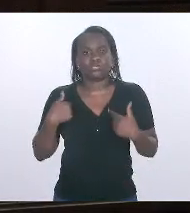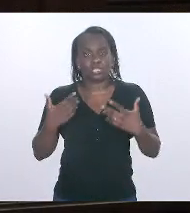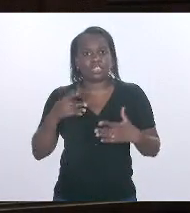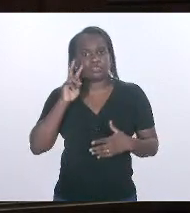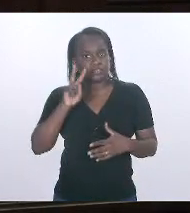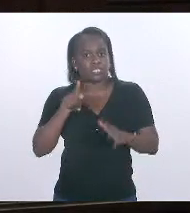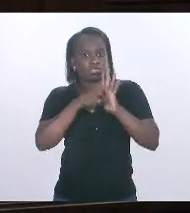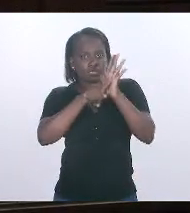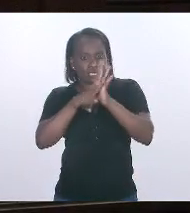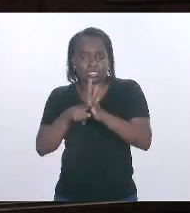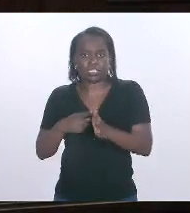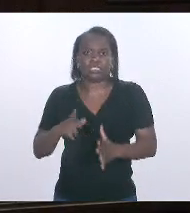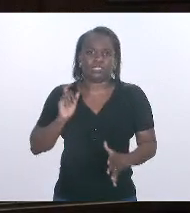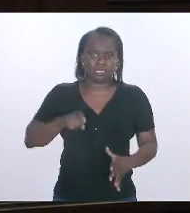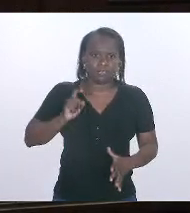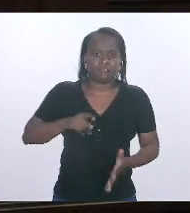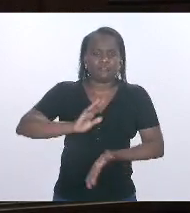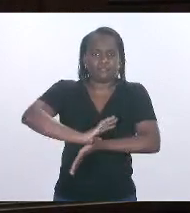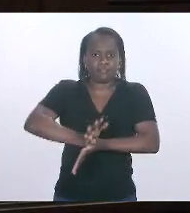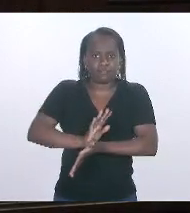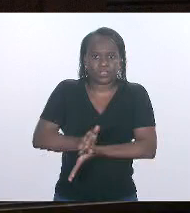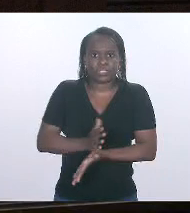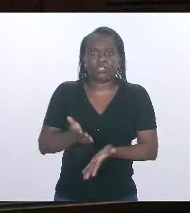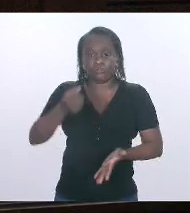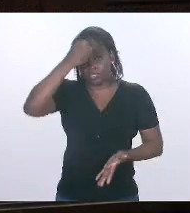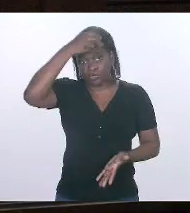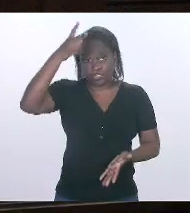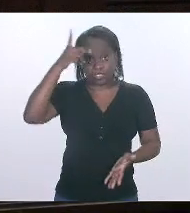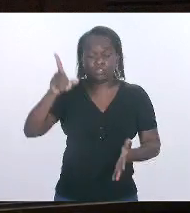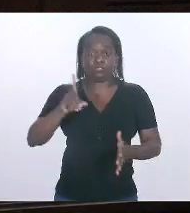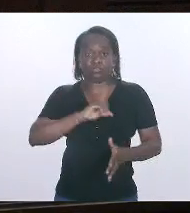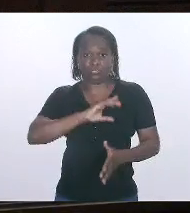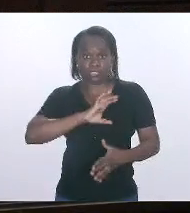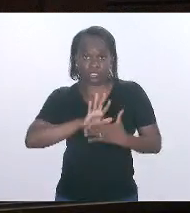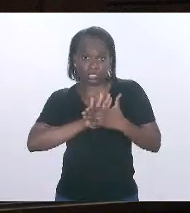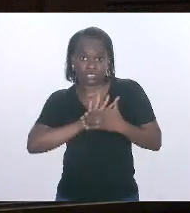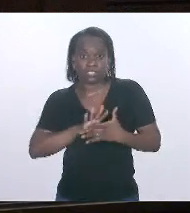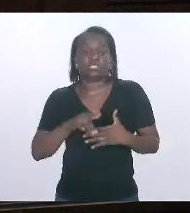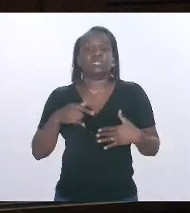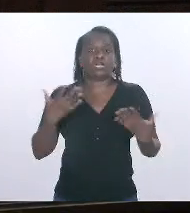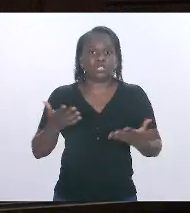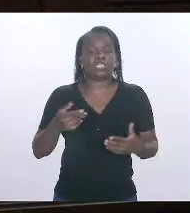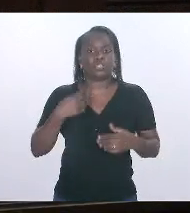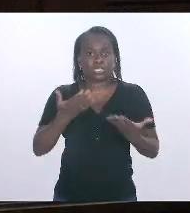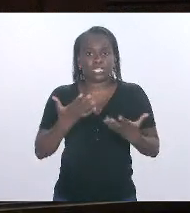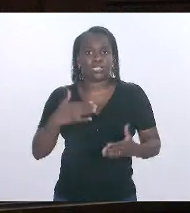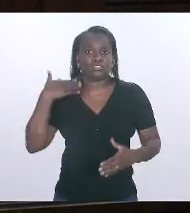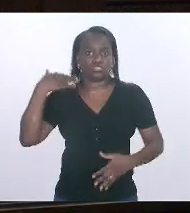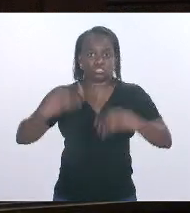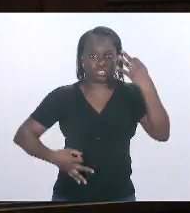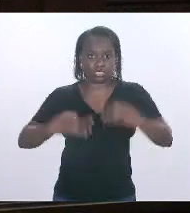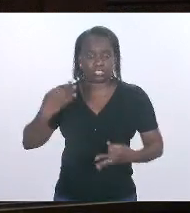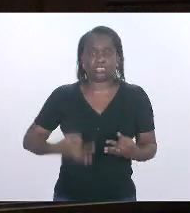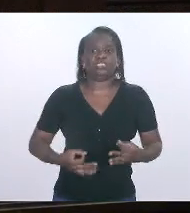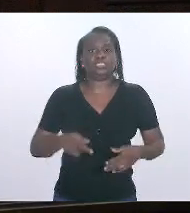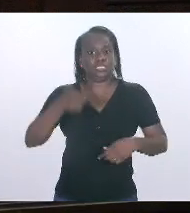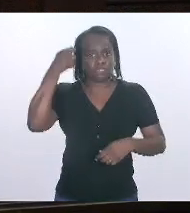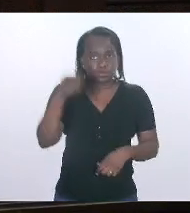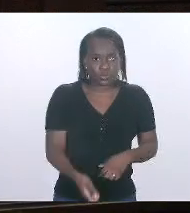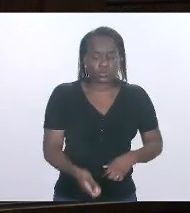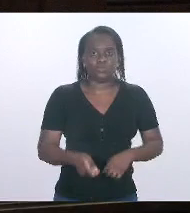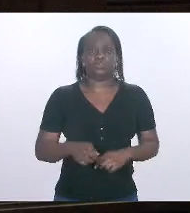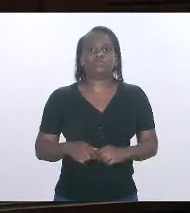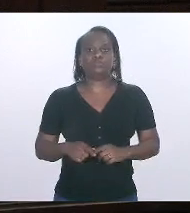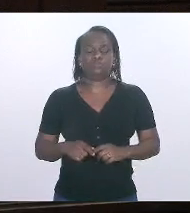senhor reparasse a covardia que o atual prefeito Duque de Caxias, que eu espero que a justiça seja